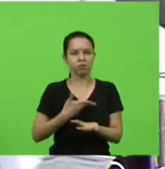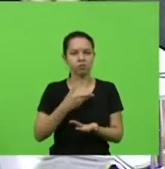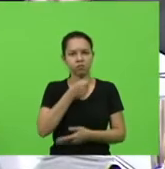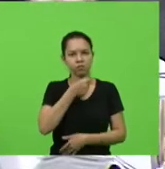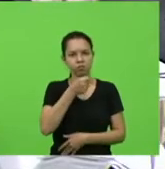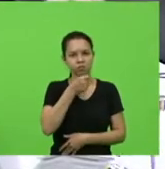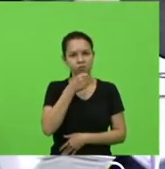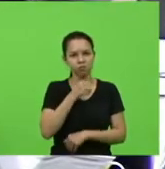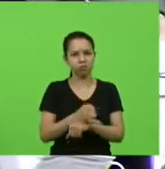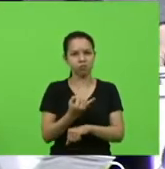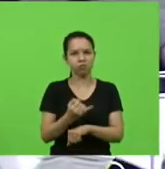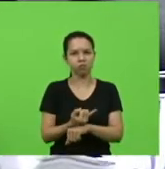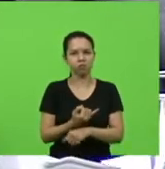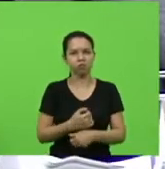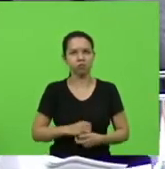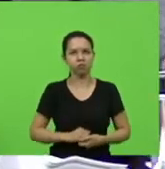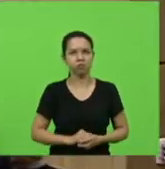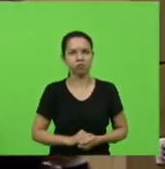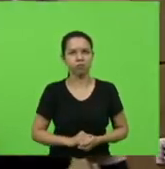Joinville. Obrigado.